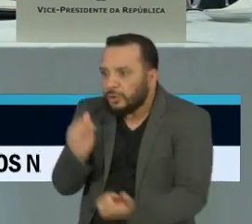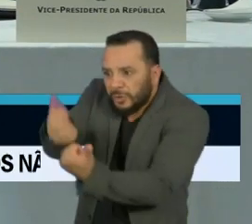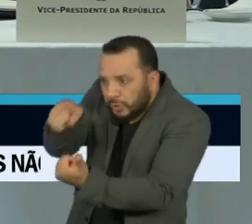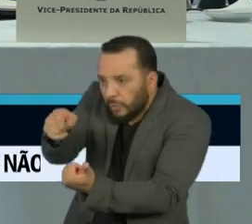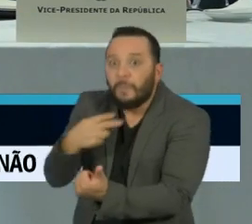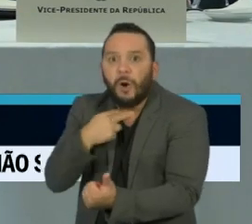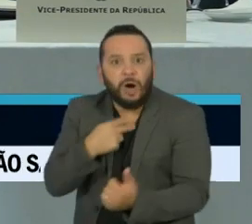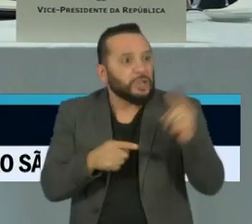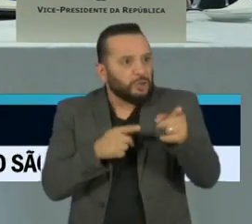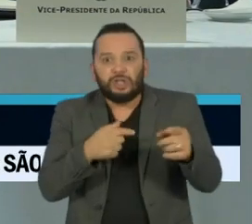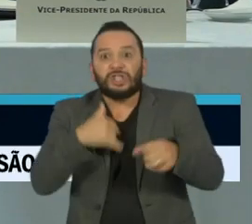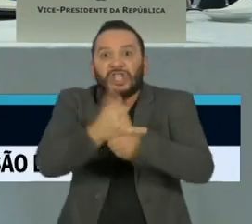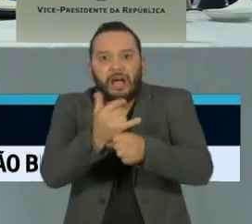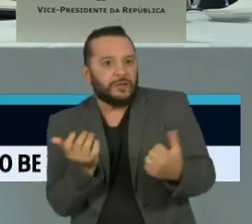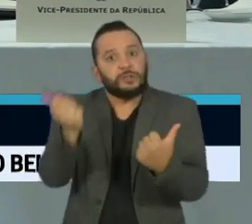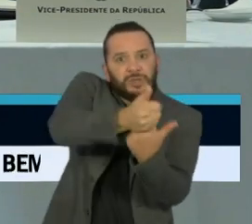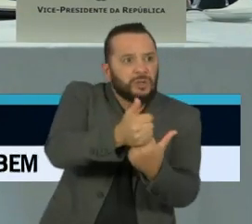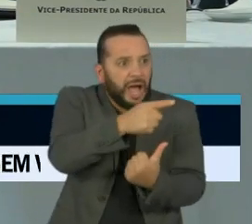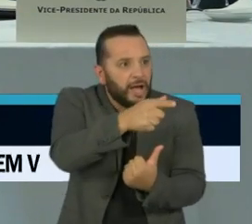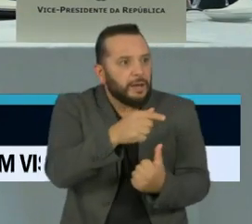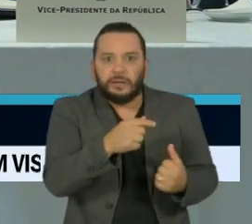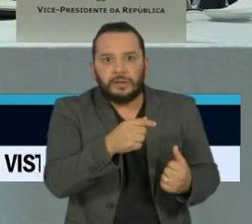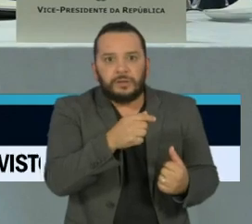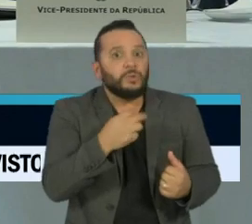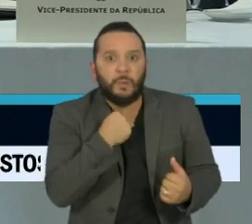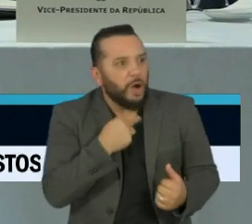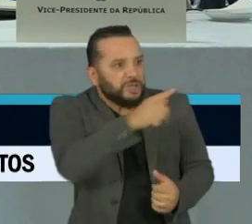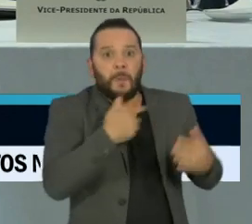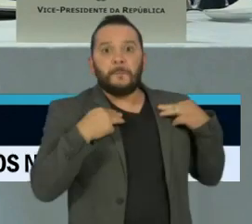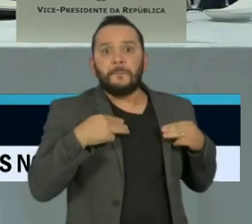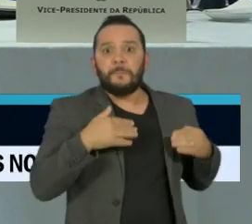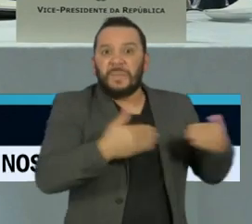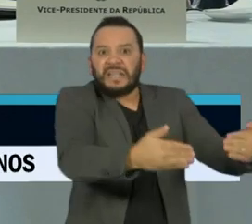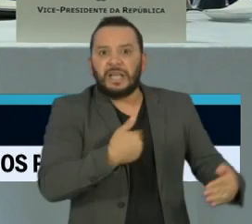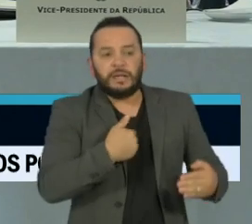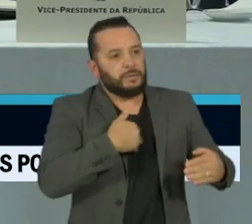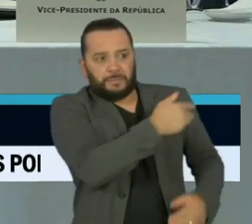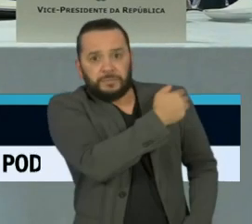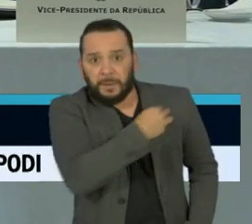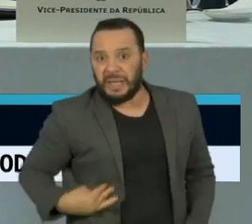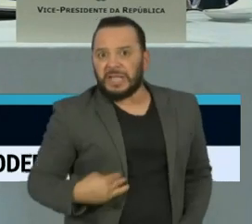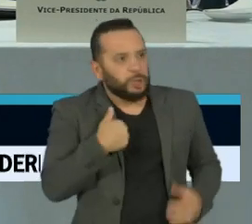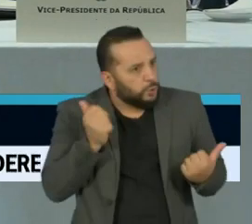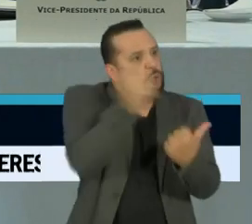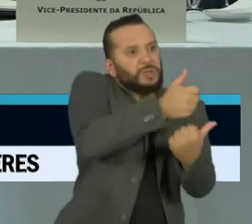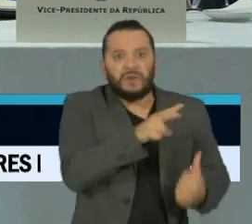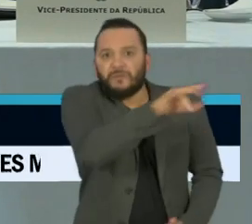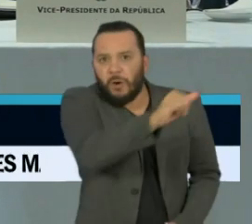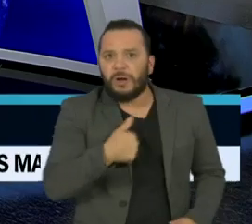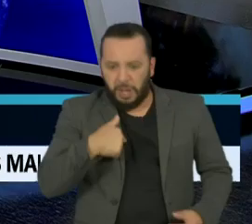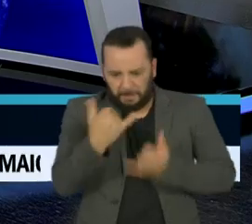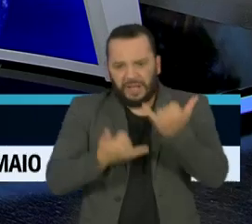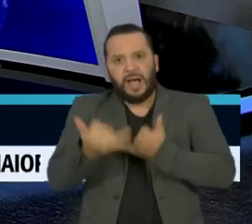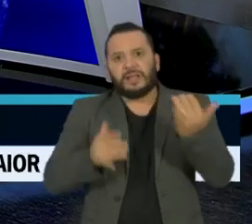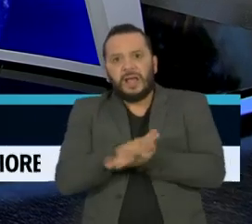o chefe dela posso trocar o cheque troca o ministro o ponto final não estamos aqui para brincadeira